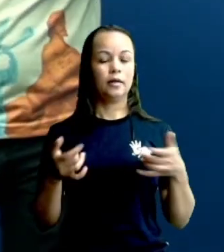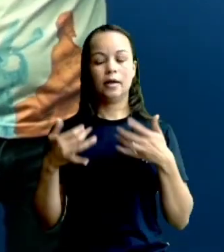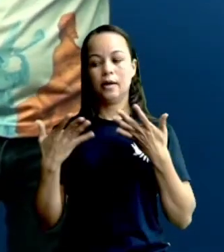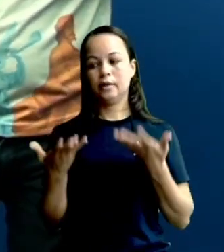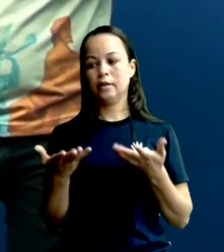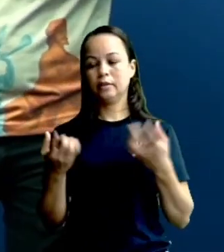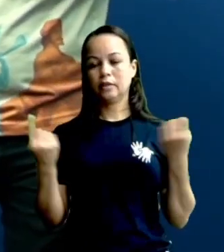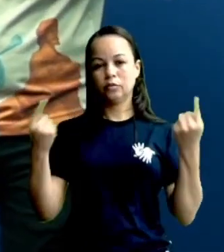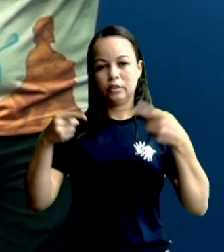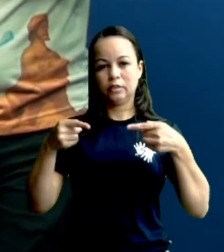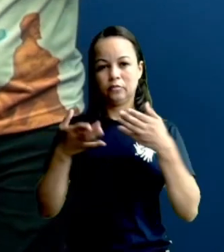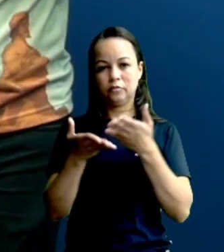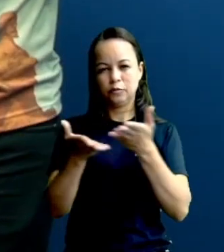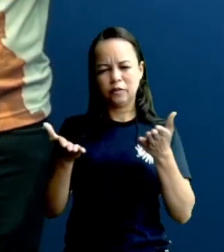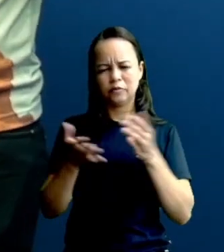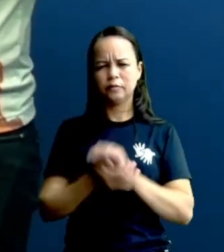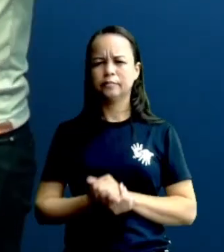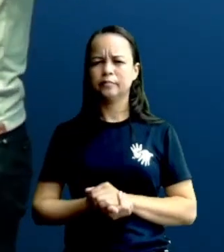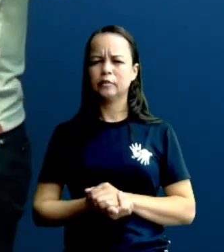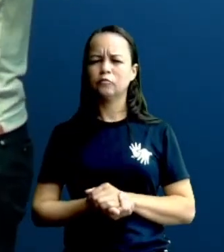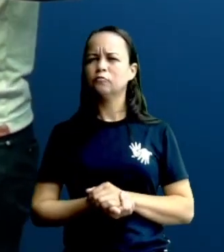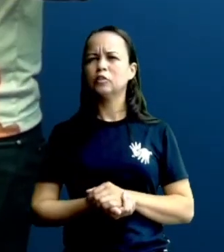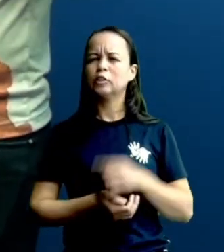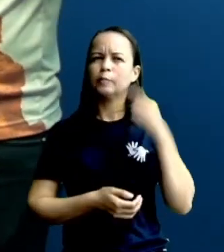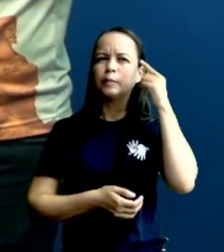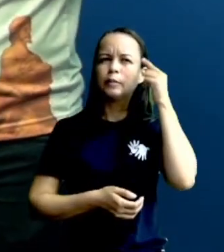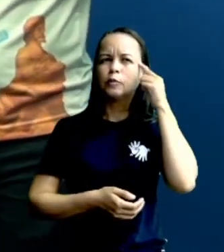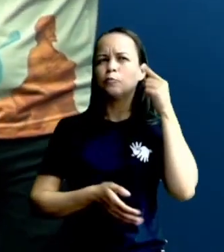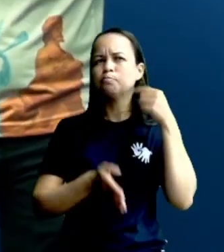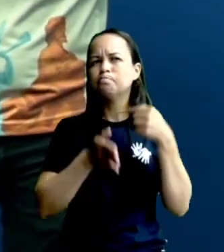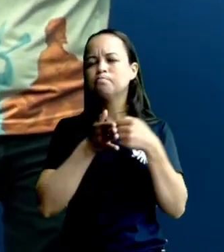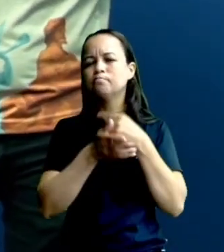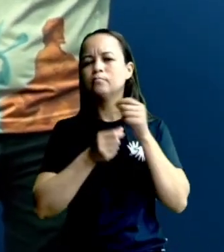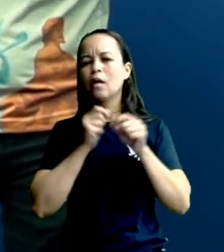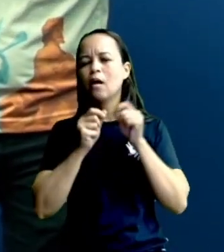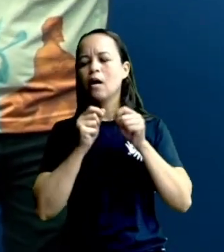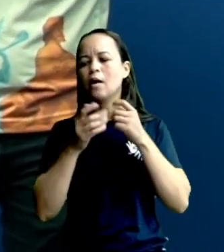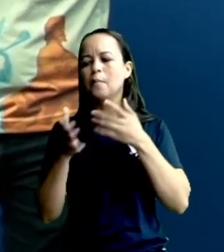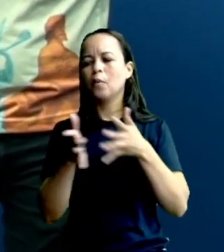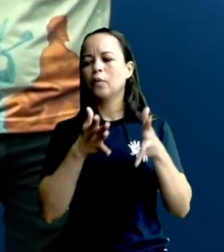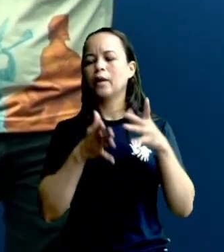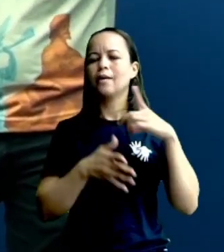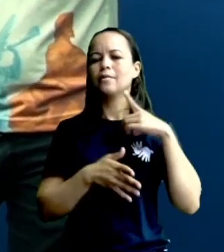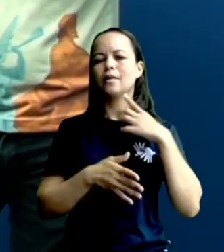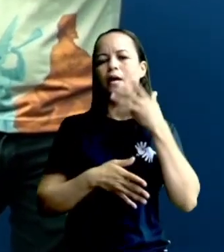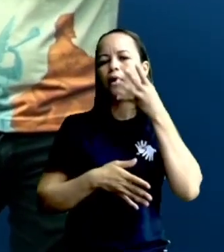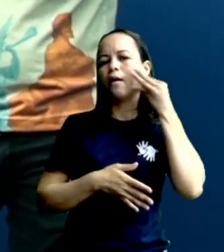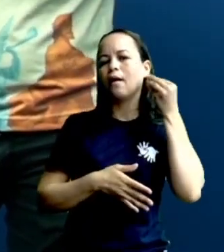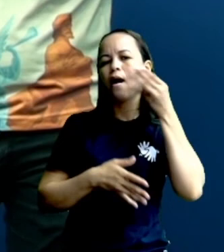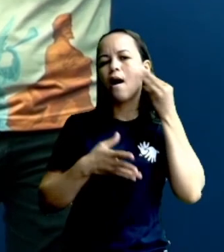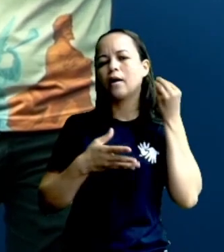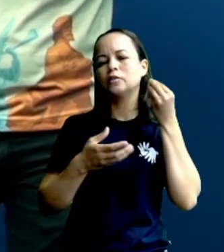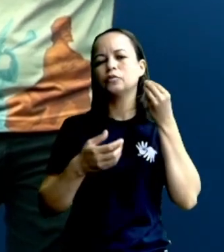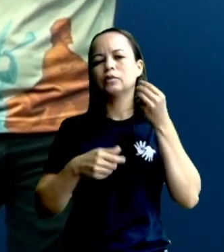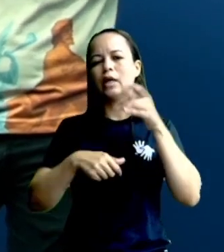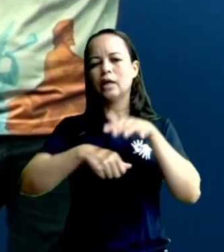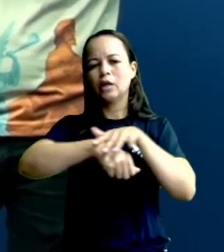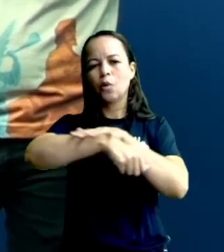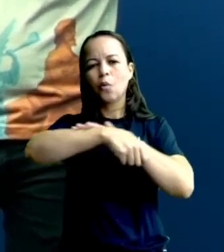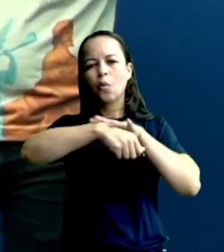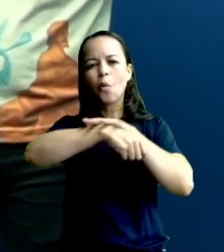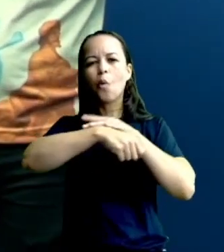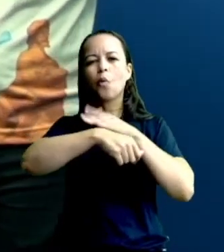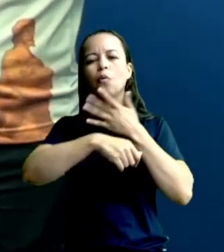lançar um desafio para vocês. Você já se perguntou por que existe todo gato de 3 cores, todo gato de 3 cores é